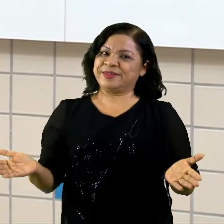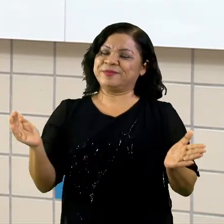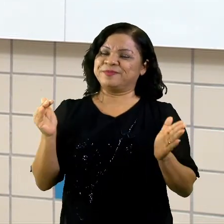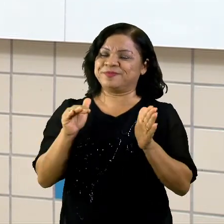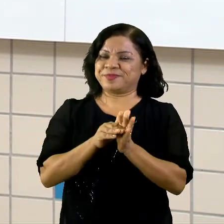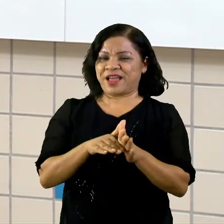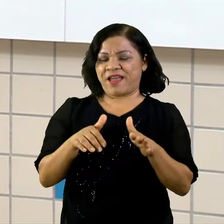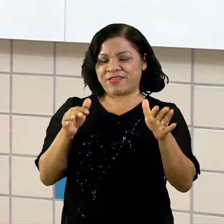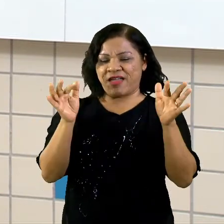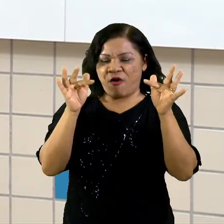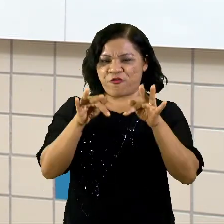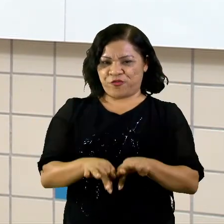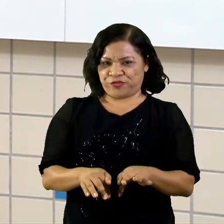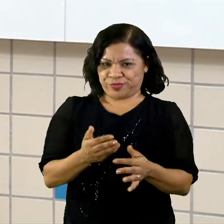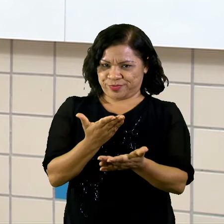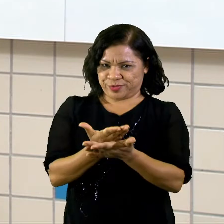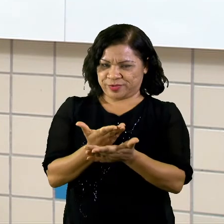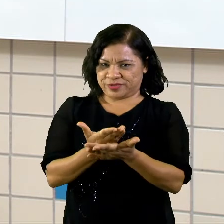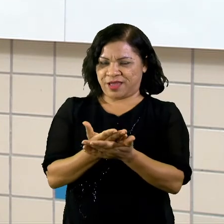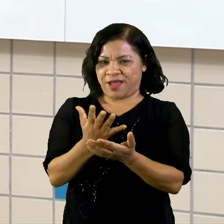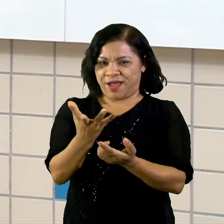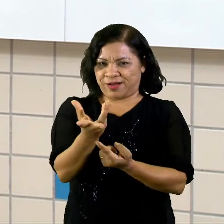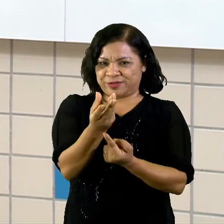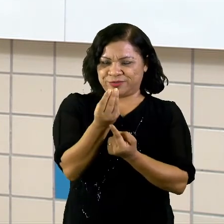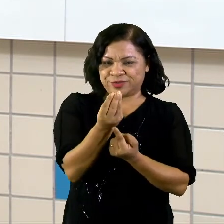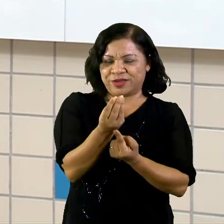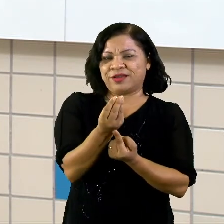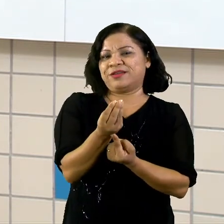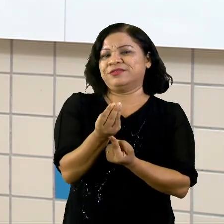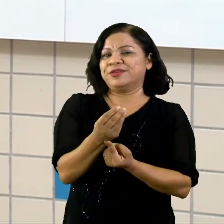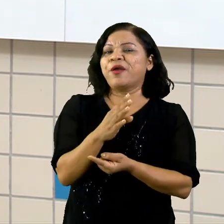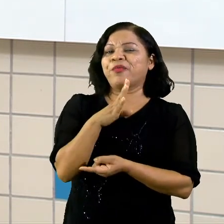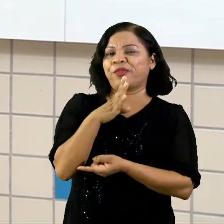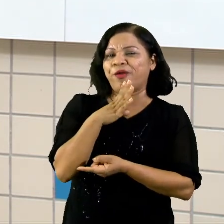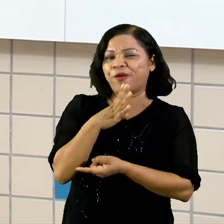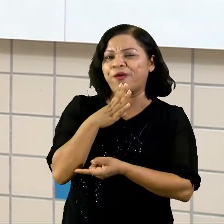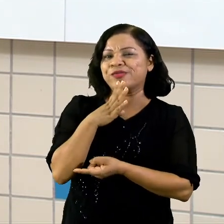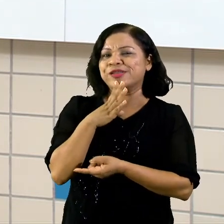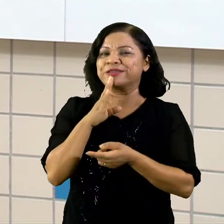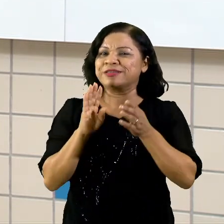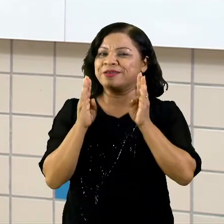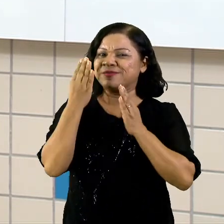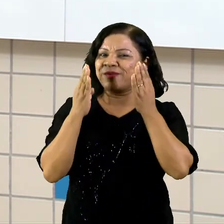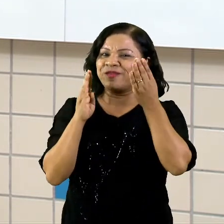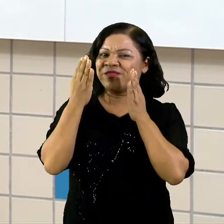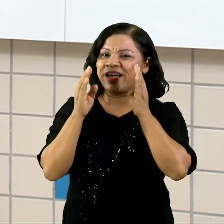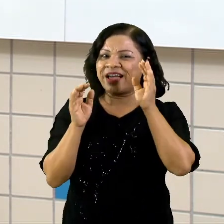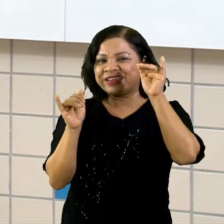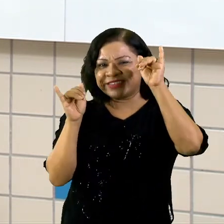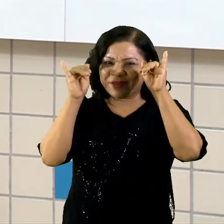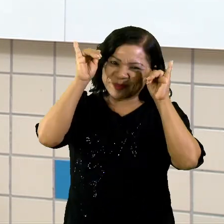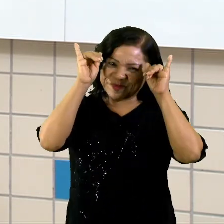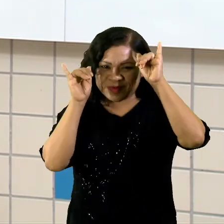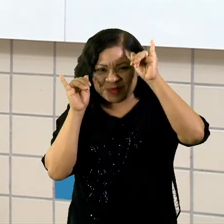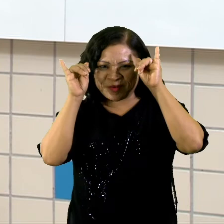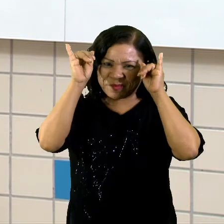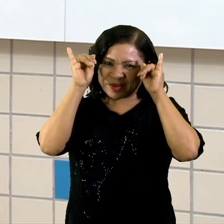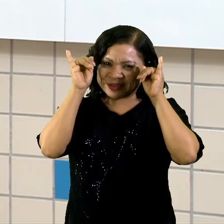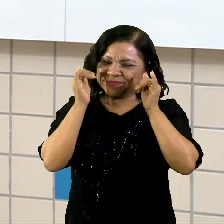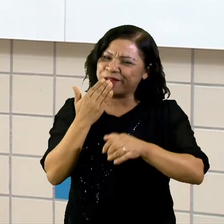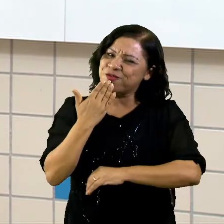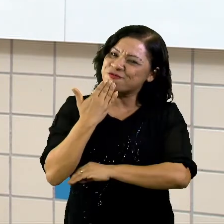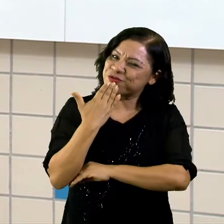arte de hoje, em que a gente conheceu aí um pouquinho da festa Bumba Meu Boi. Mas eu vou pedir para você ir na sua